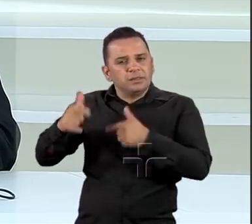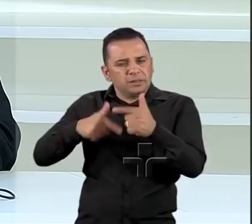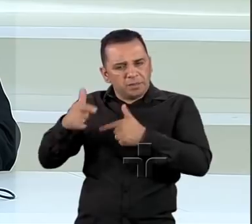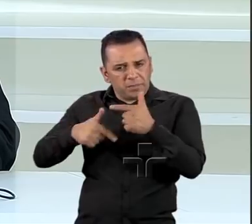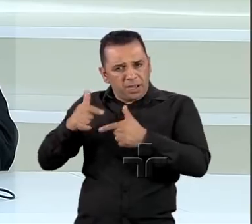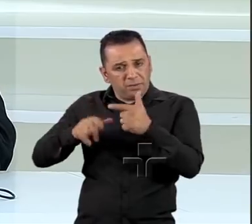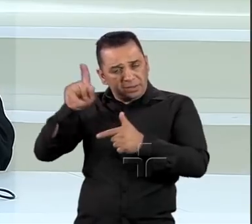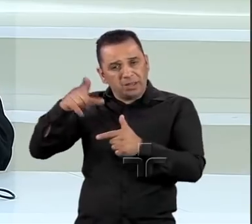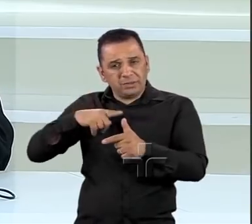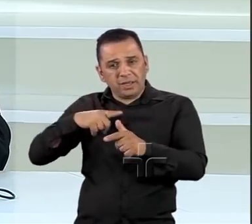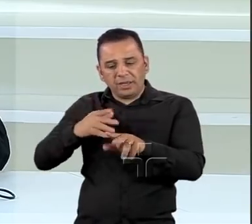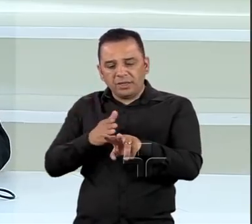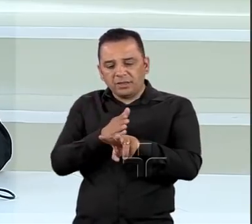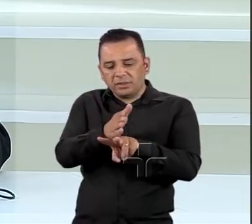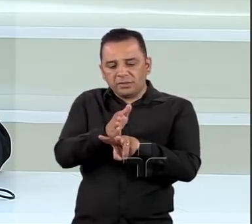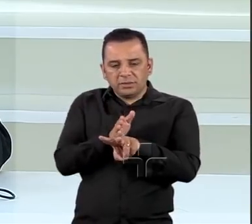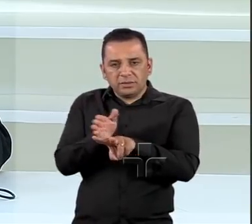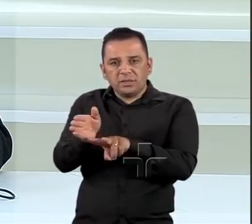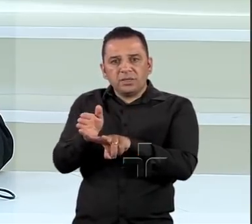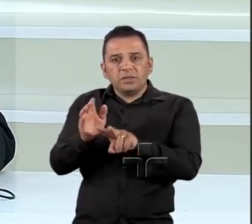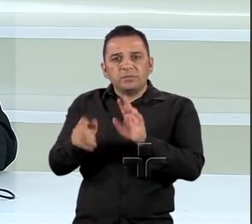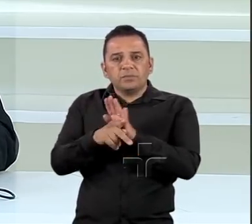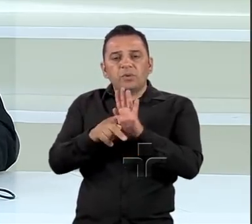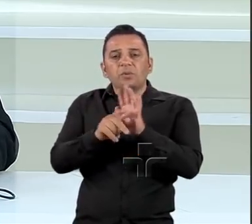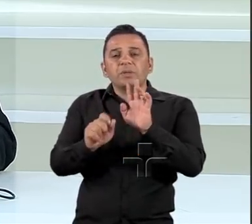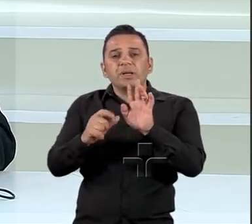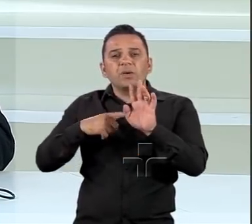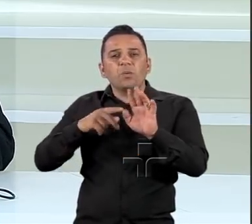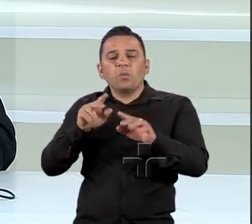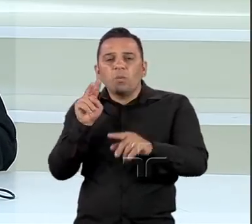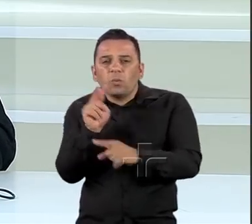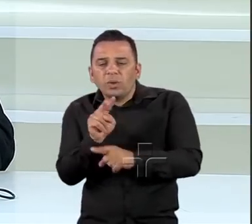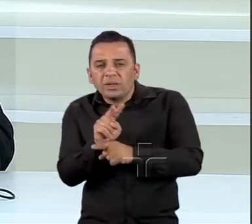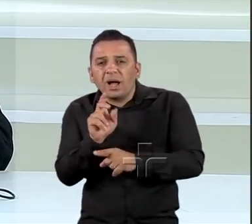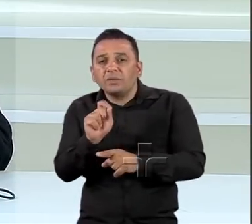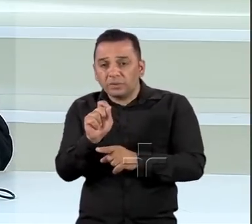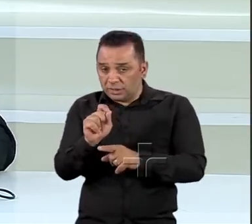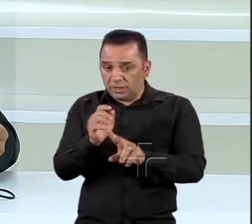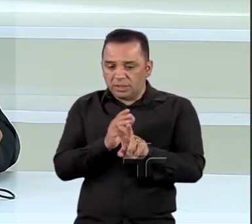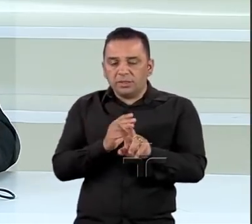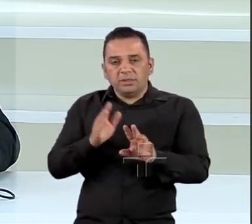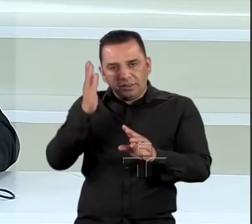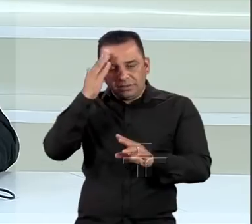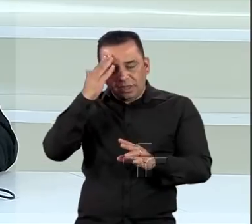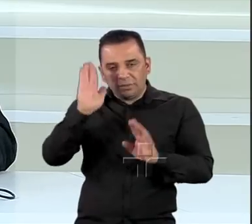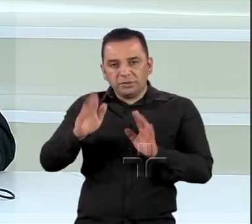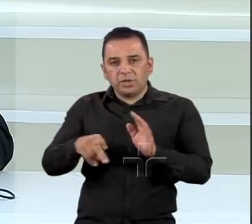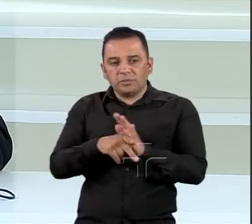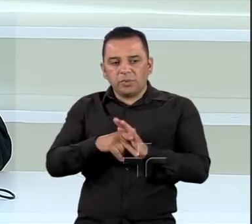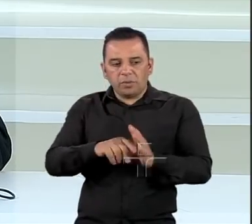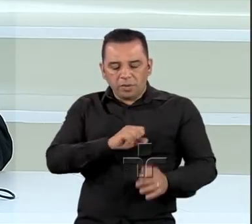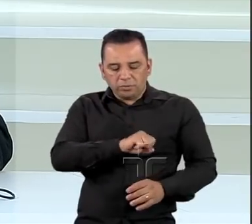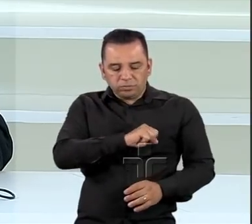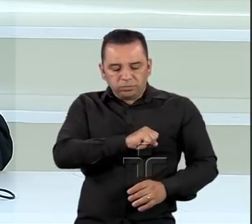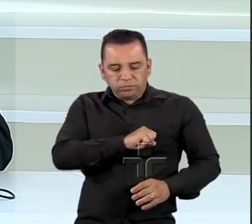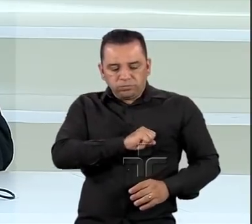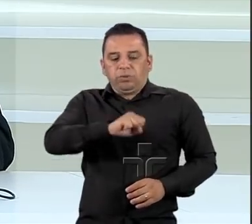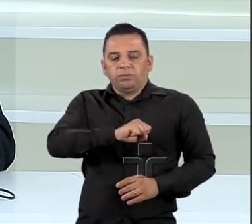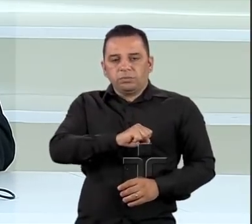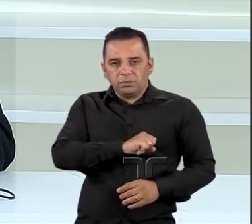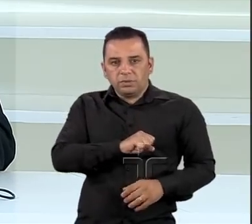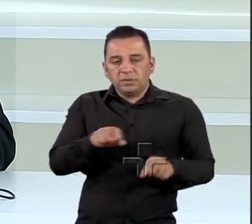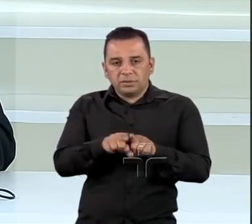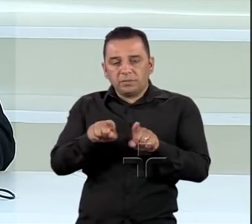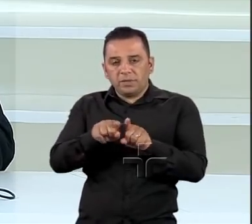são a maior causa de morte entre os brasileiros, que é o infarto e o AVC, fazendo com que, dessa maneira, a gente